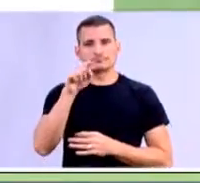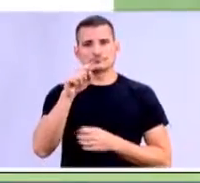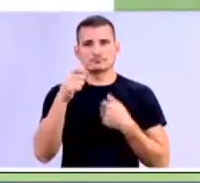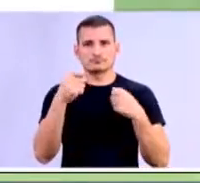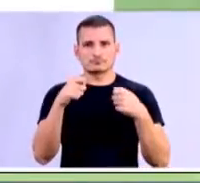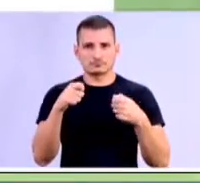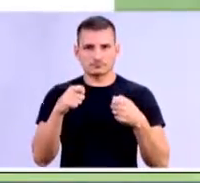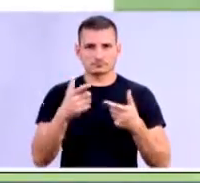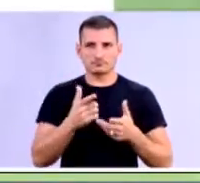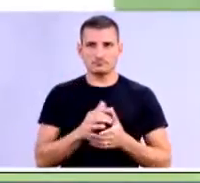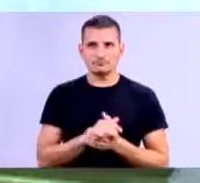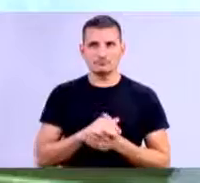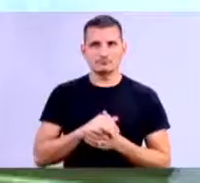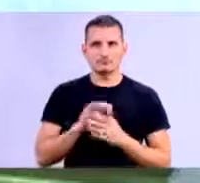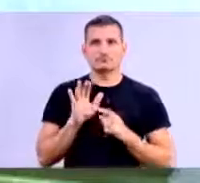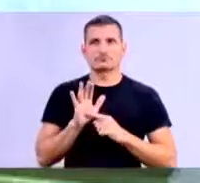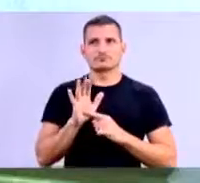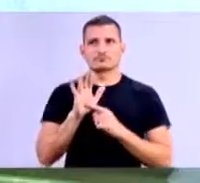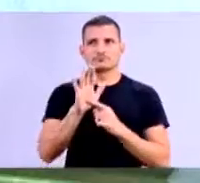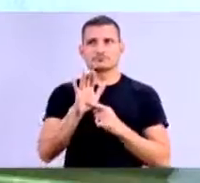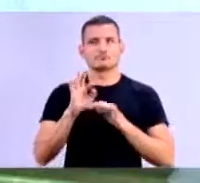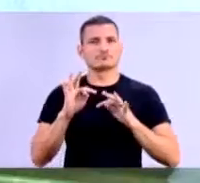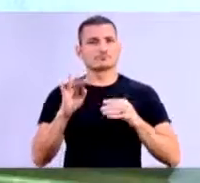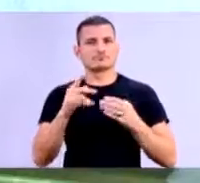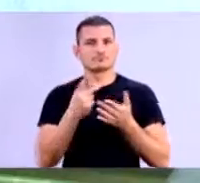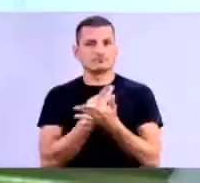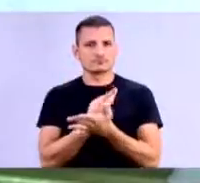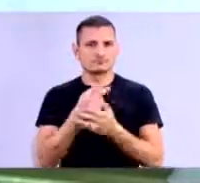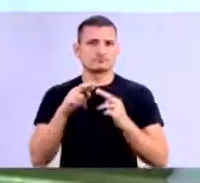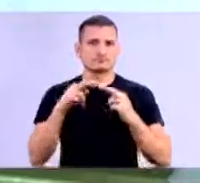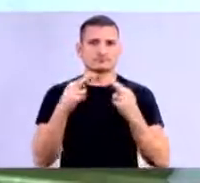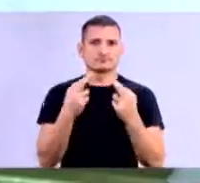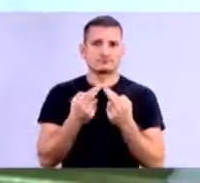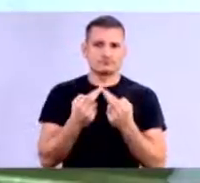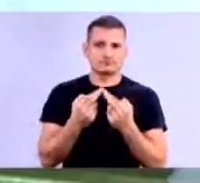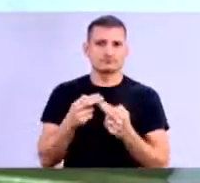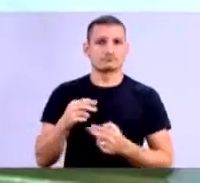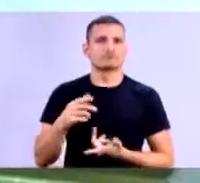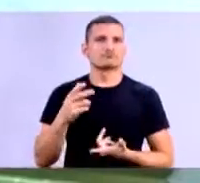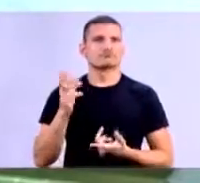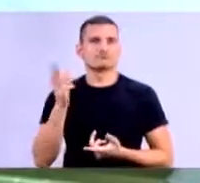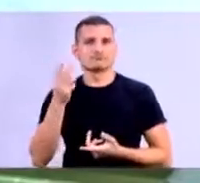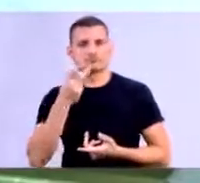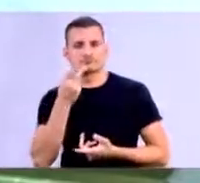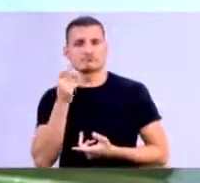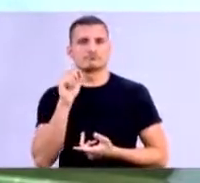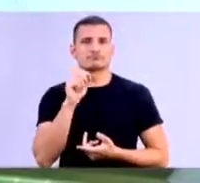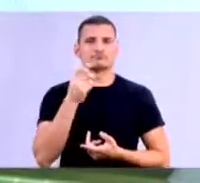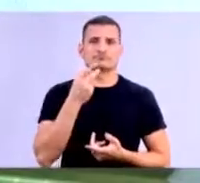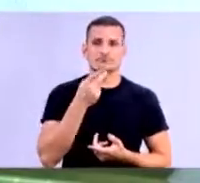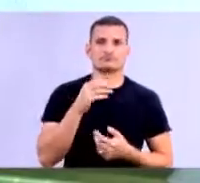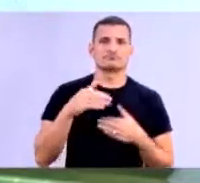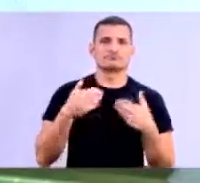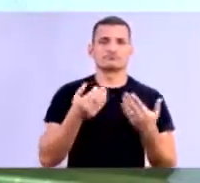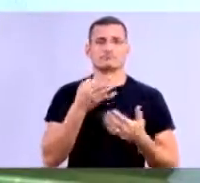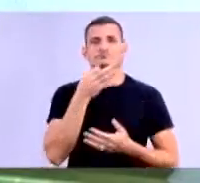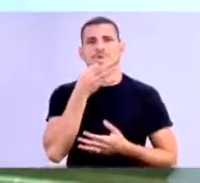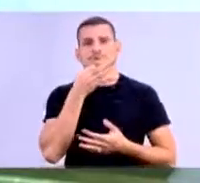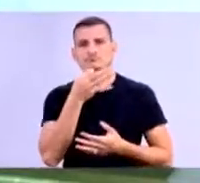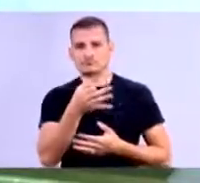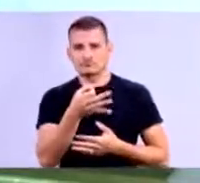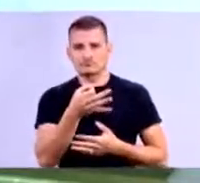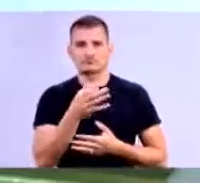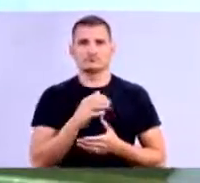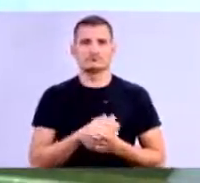precisa apresentar tudo o que aconteceu nessa reunião. Quem falou, o que falou, qual a sugestão deu e